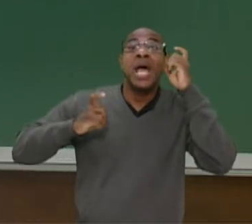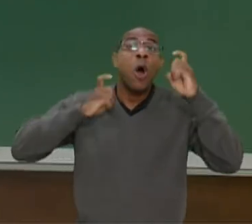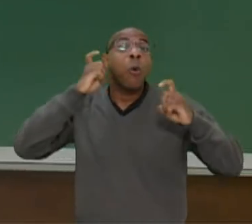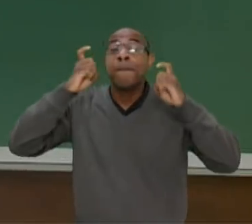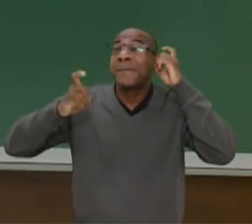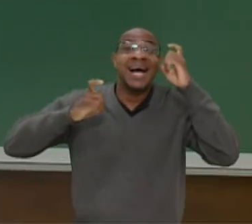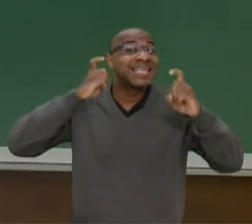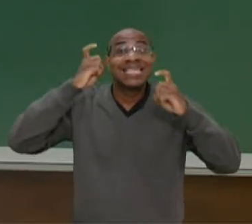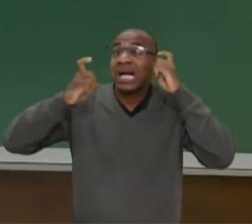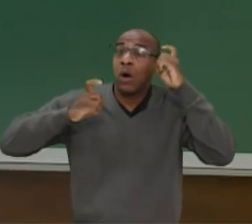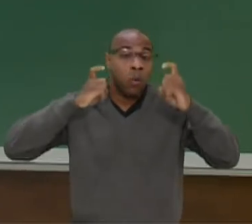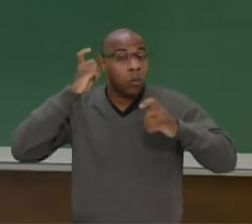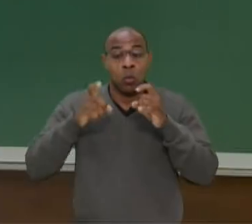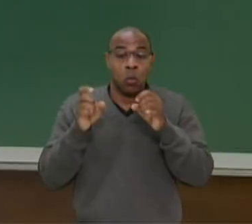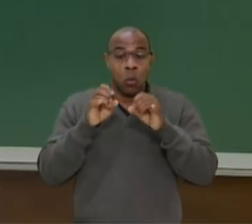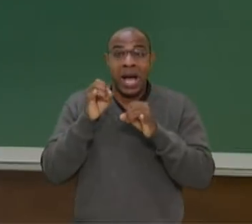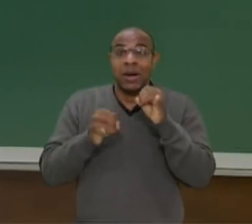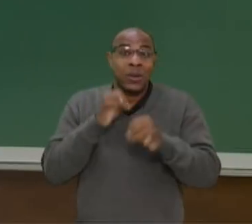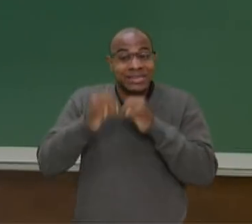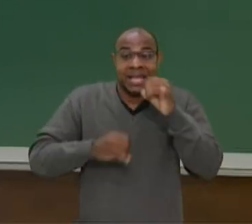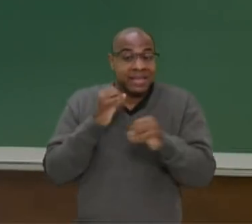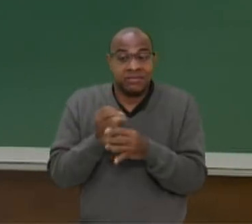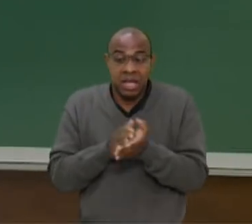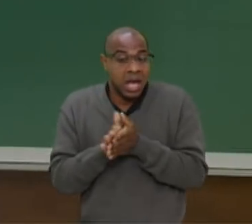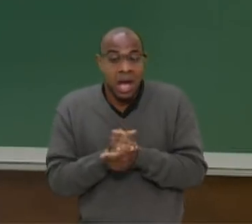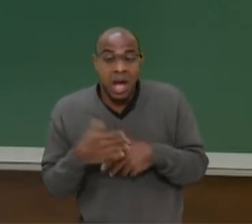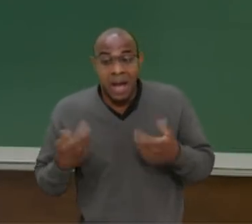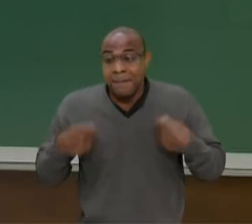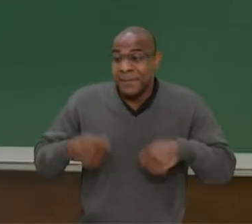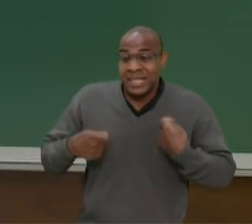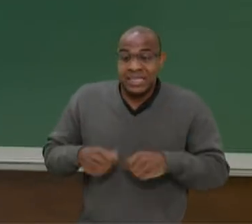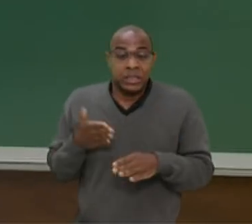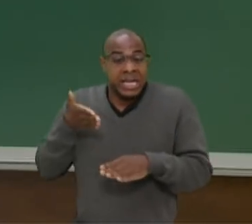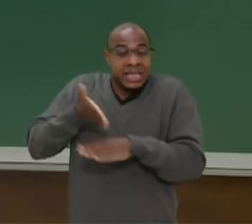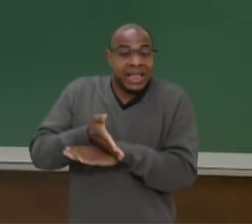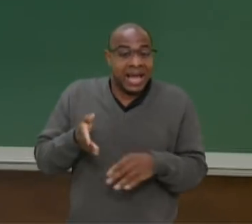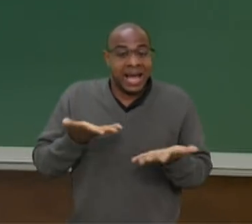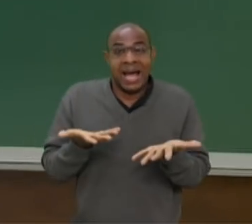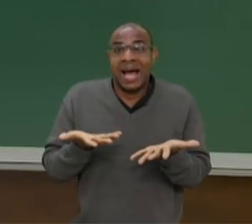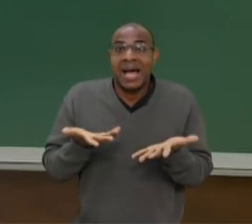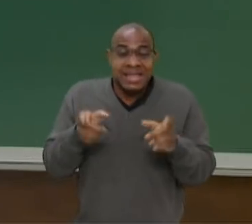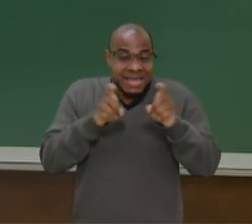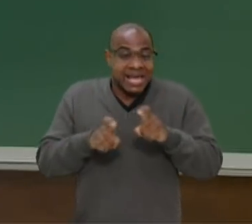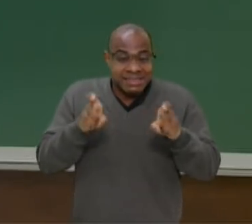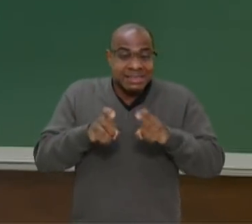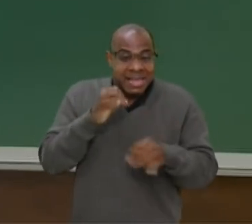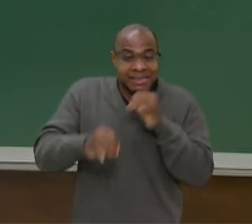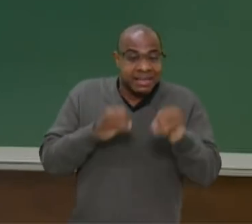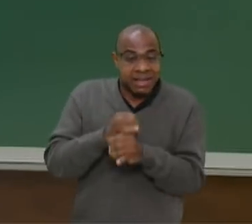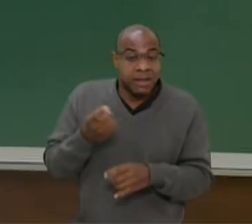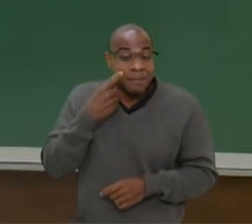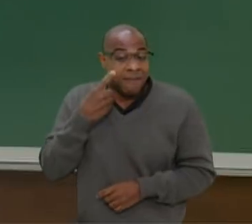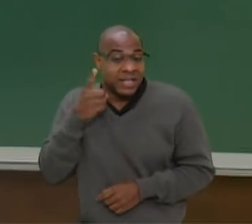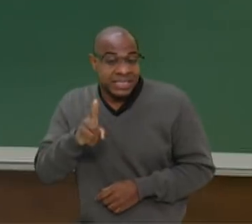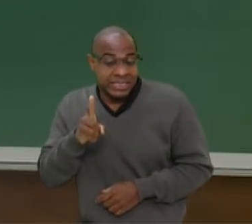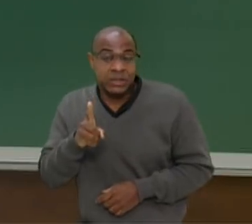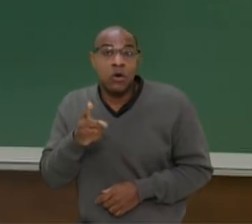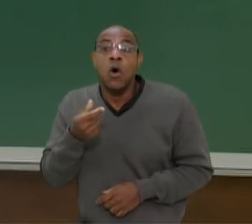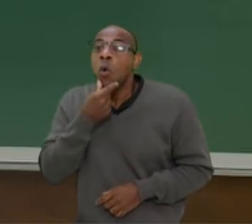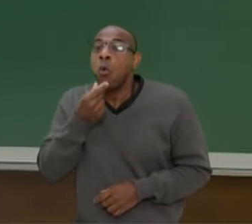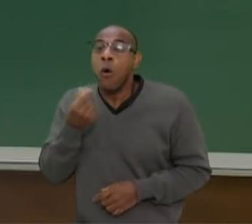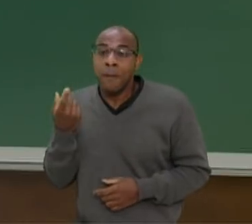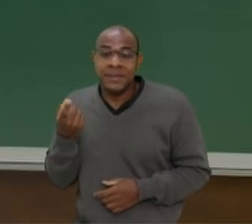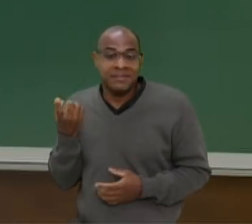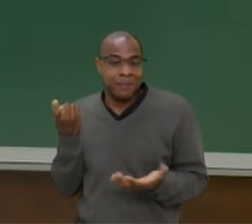a internet. Sabe aquela preocupação? Ah, eu tenho que entrar lá para conferir se fulano curtiu a minha foto. Ah, eu